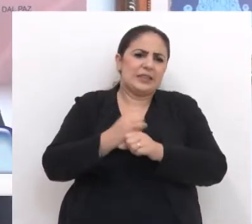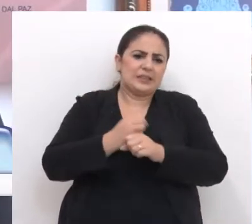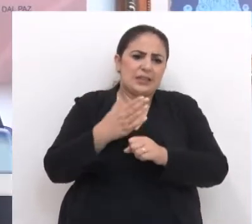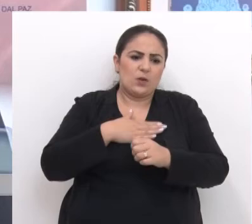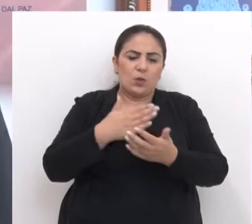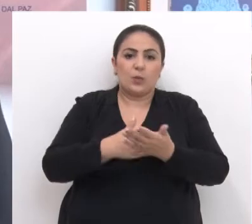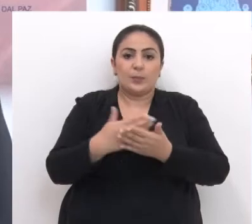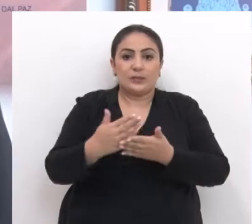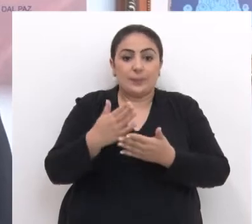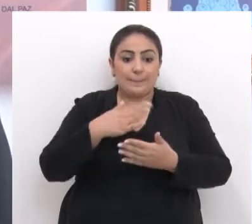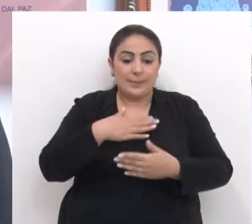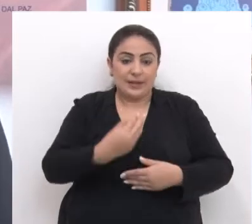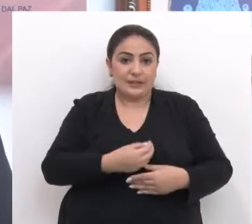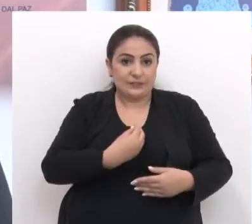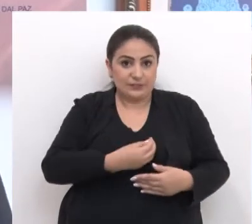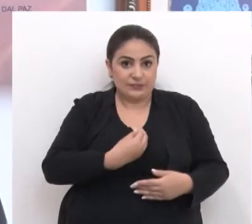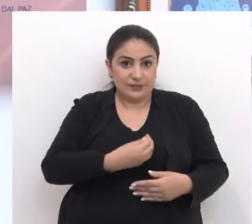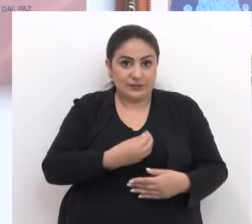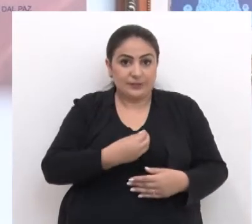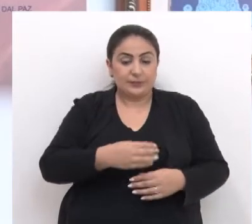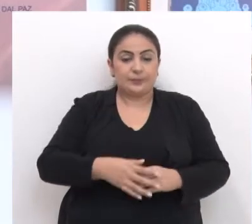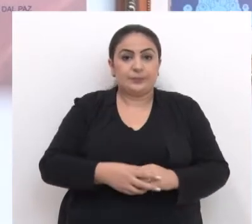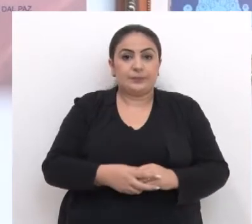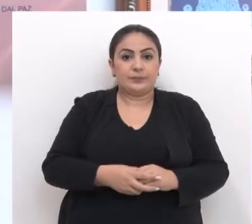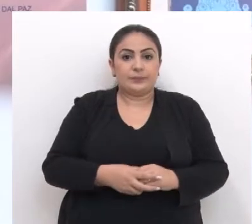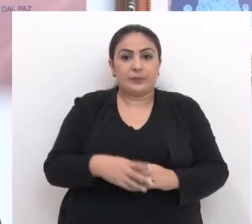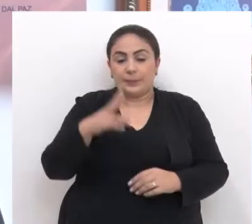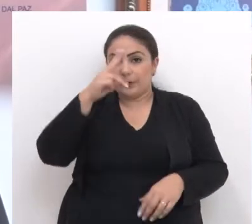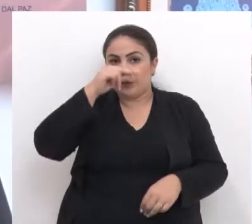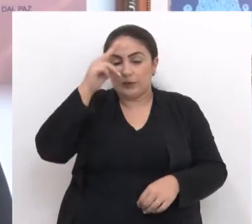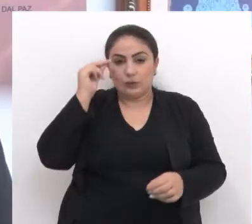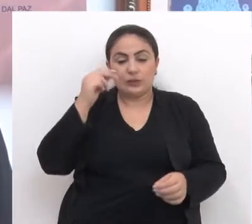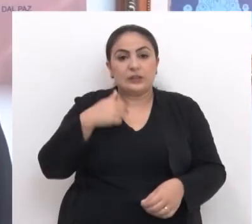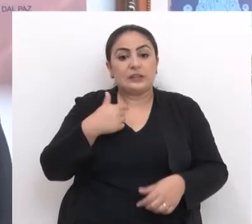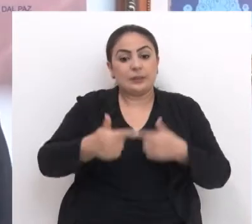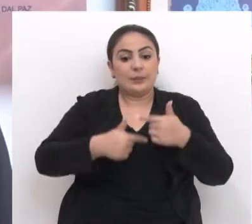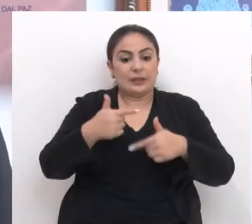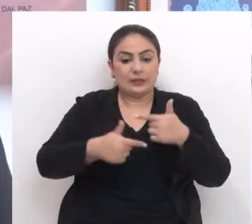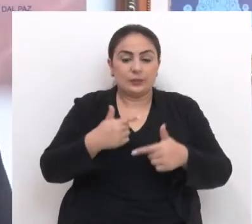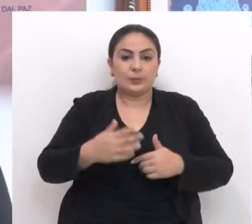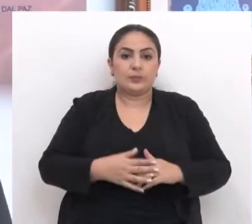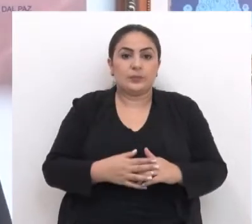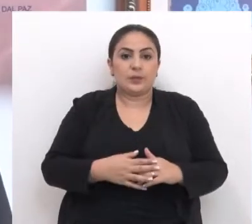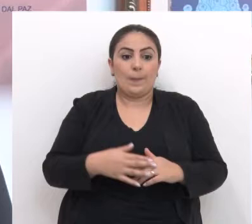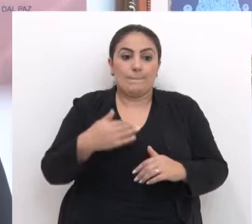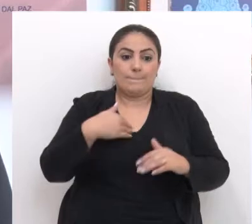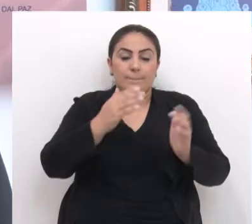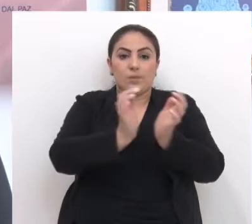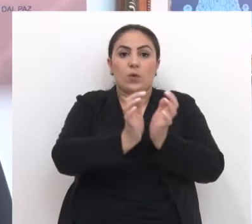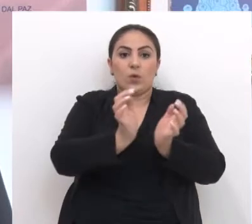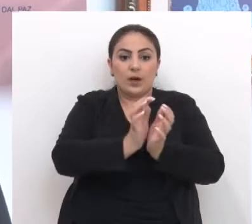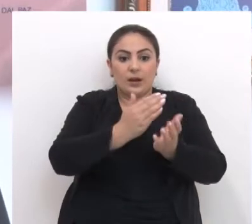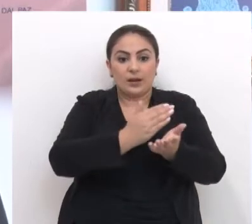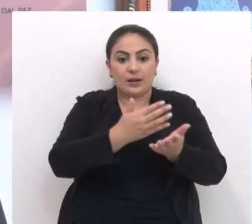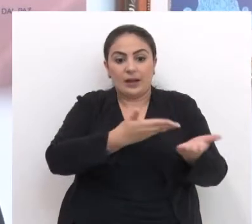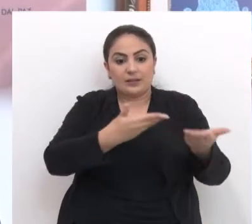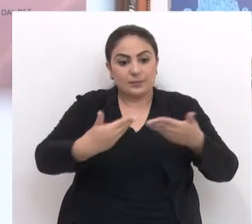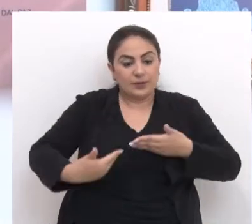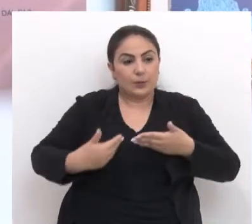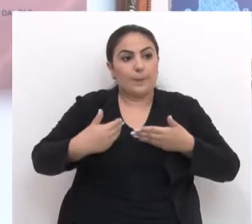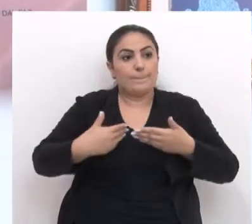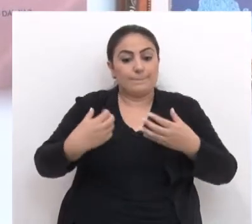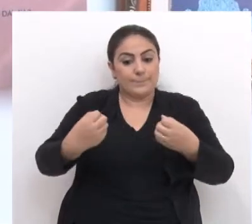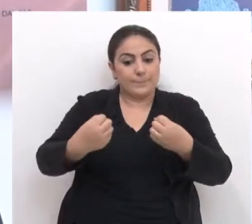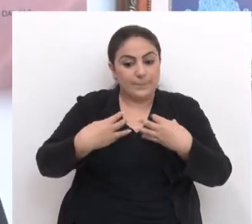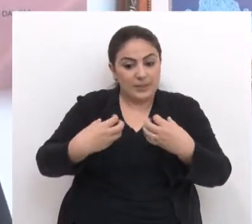quando eu iniciei a minha vida na prefeitura, trabalhando na prefeitura. Um colega que me acolheu,